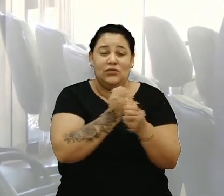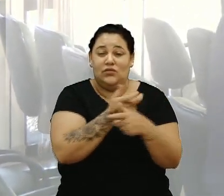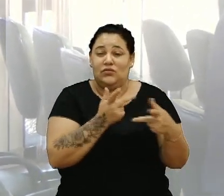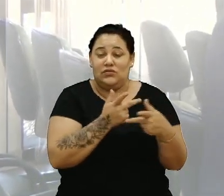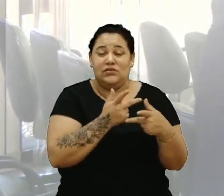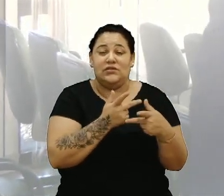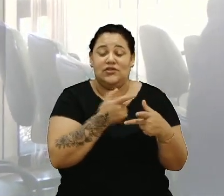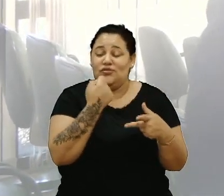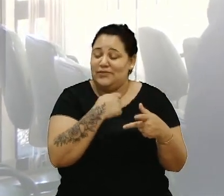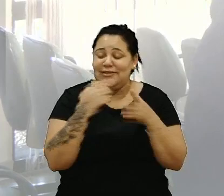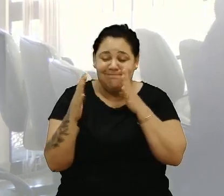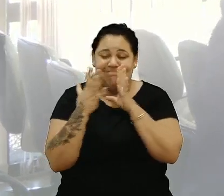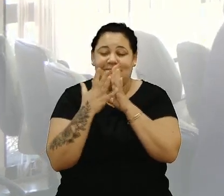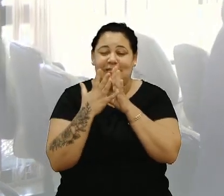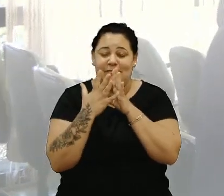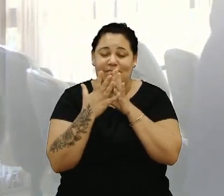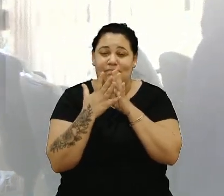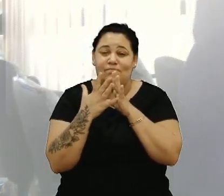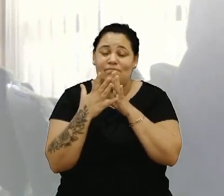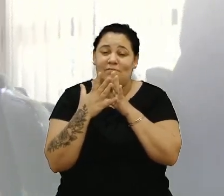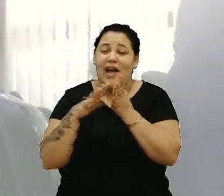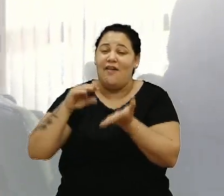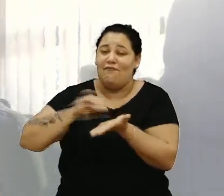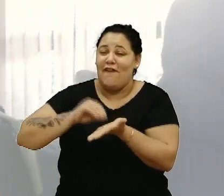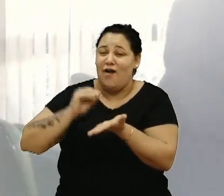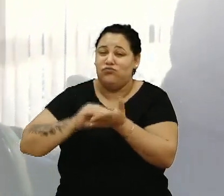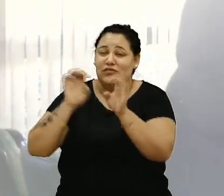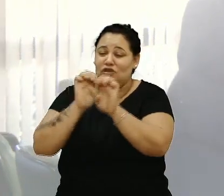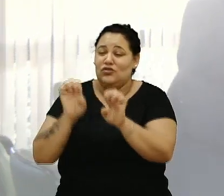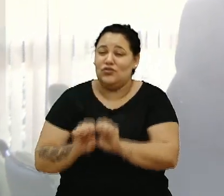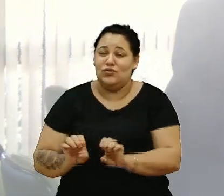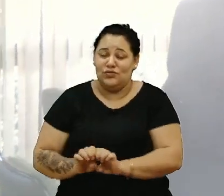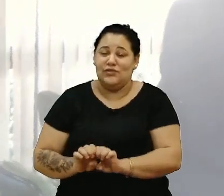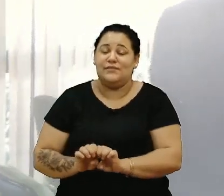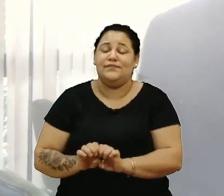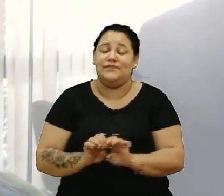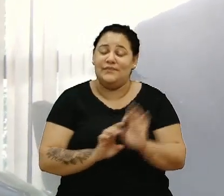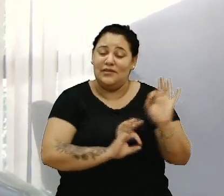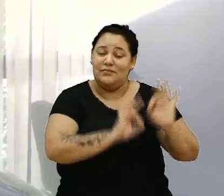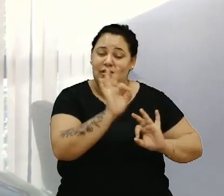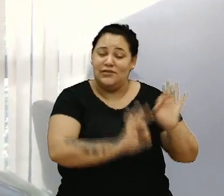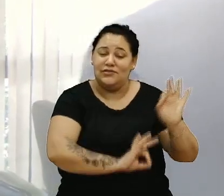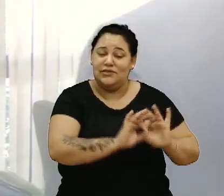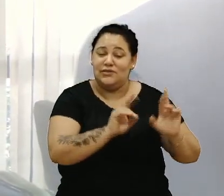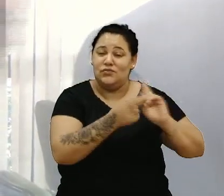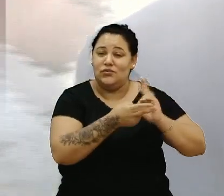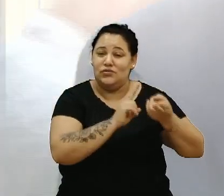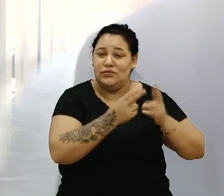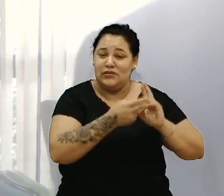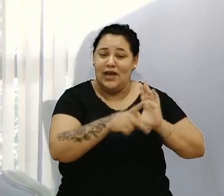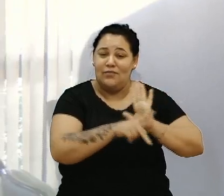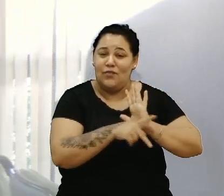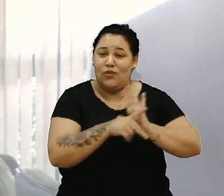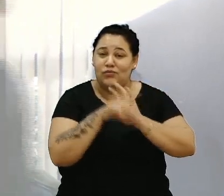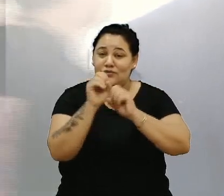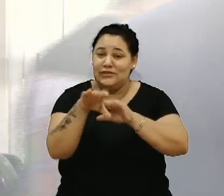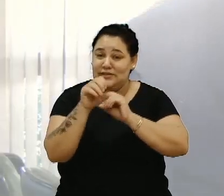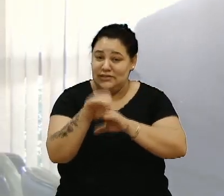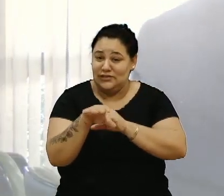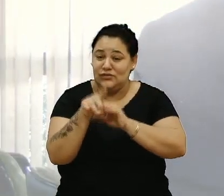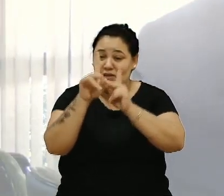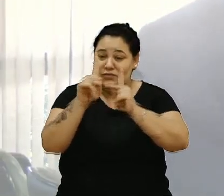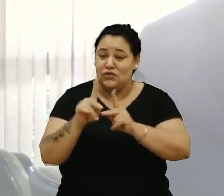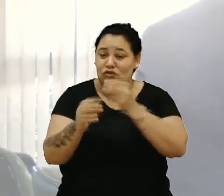que enfrentar. A questão de infraestrutura, a questão de planejamento urbano, a questão da própria educação das pessoas, né, de como